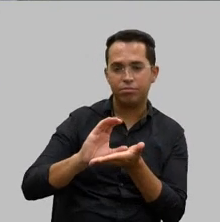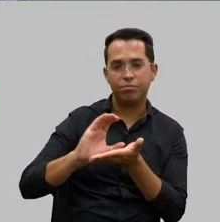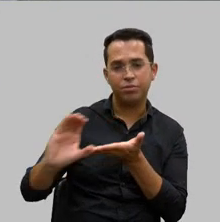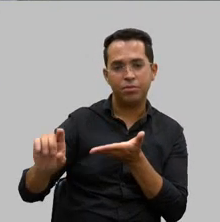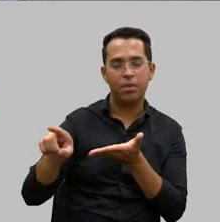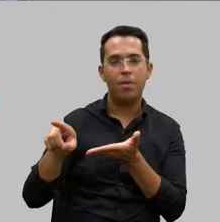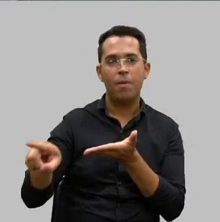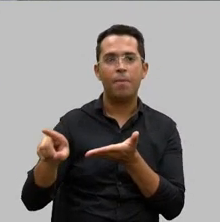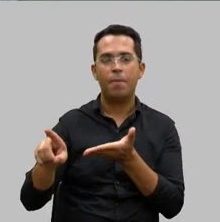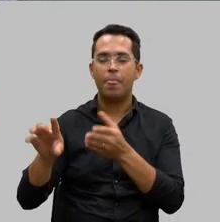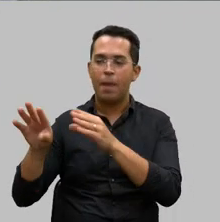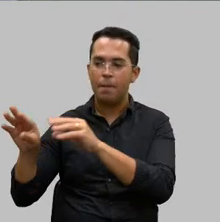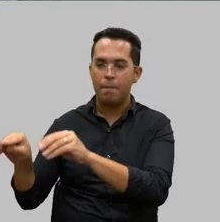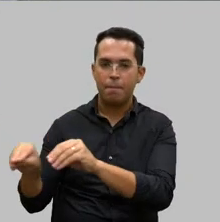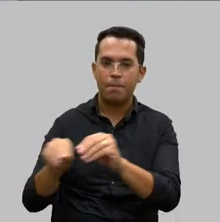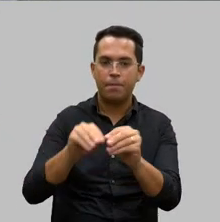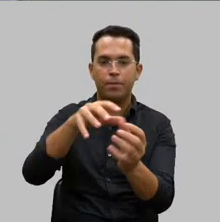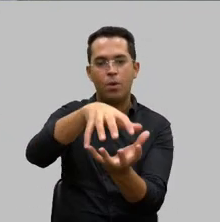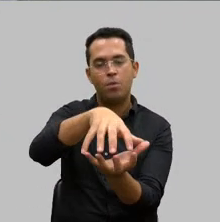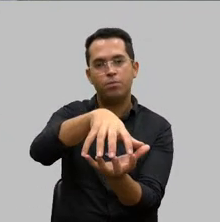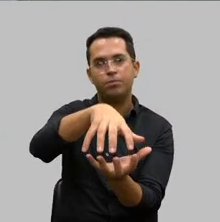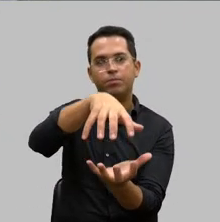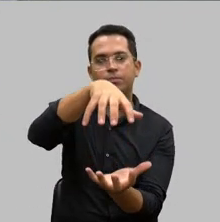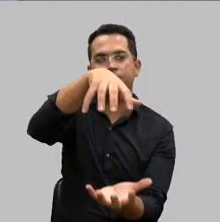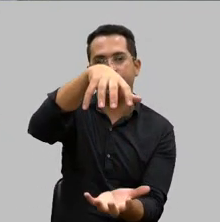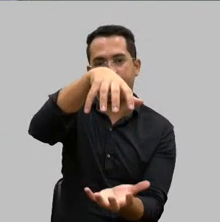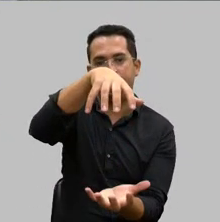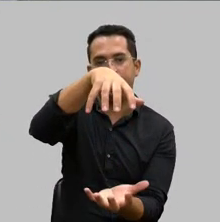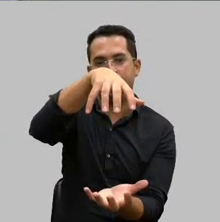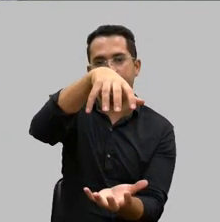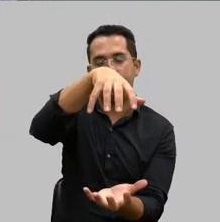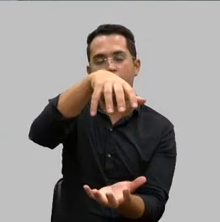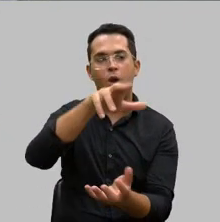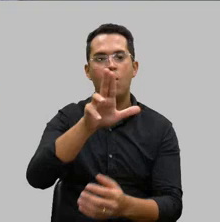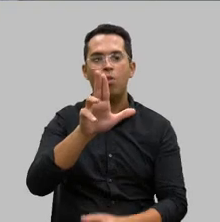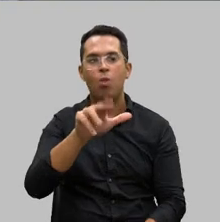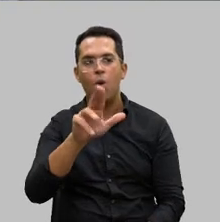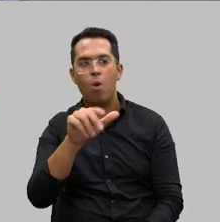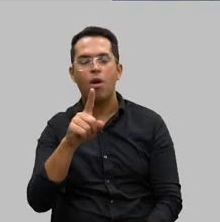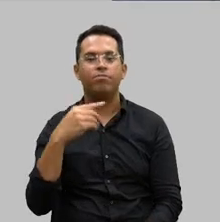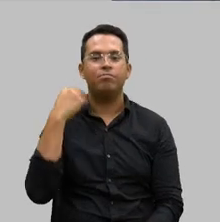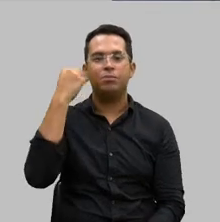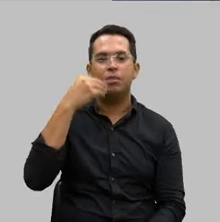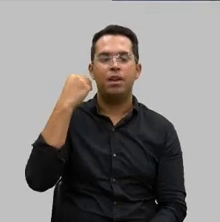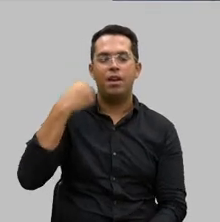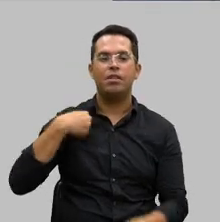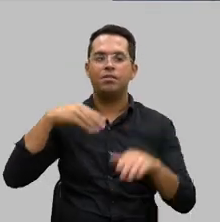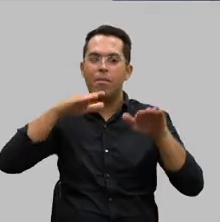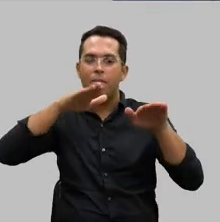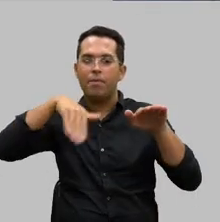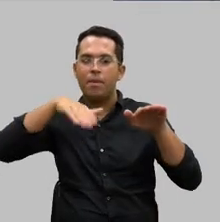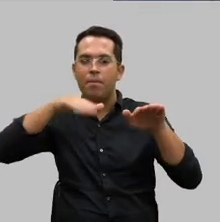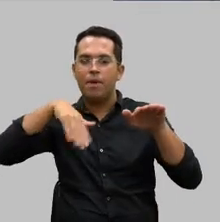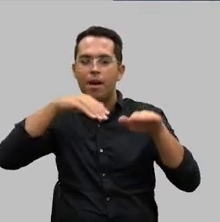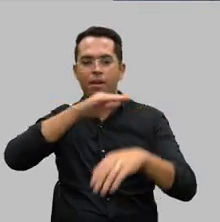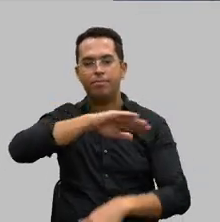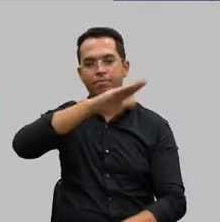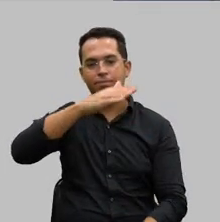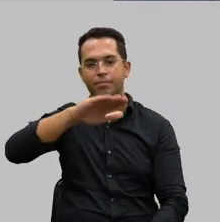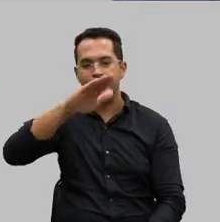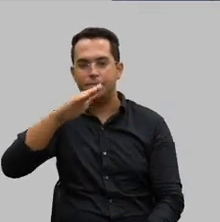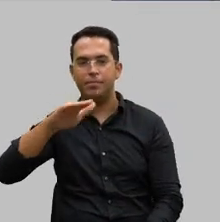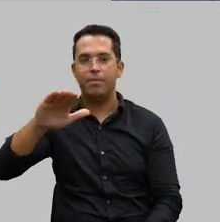idosa que muitas vezes nunca viu o mar e leva para uma viagem de um final de semana na praia com toda